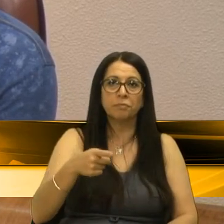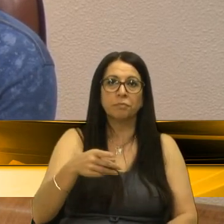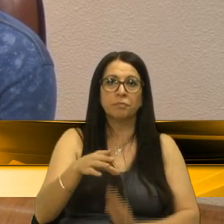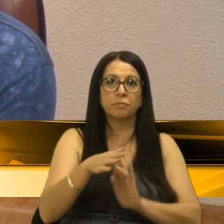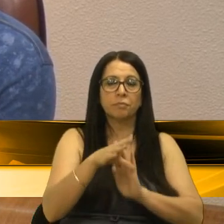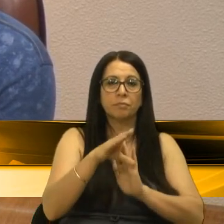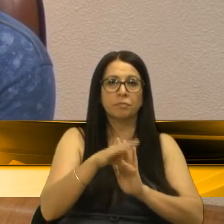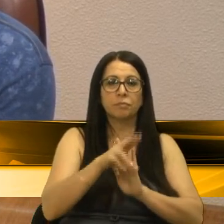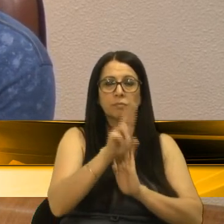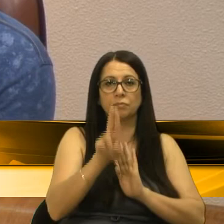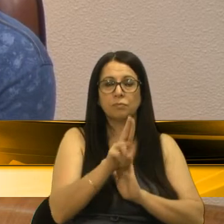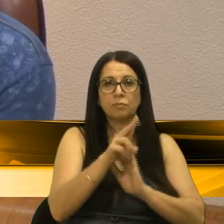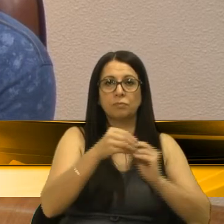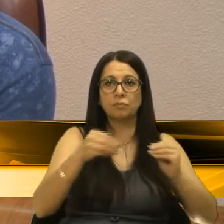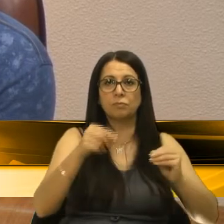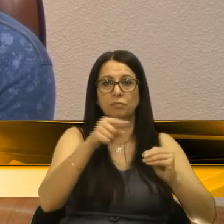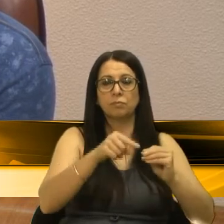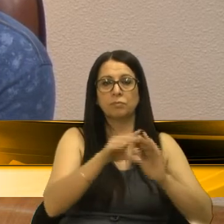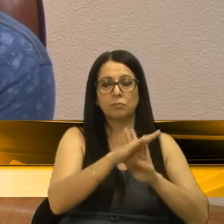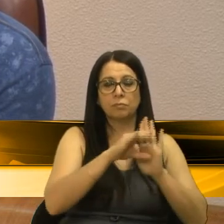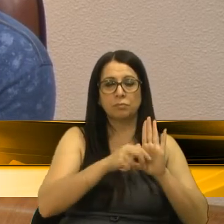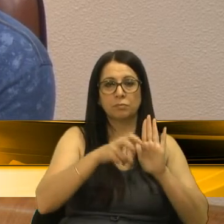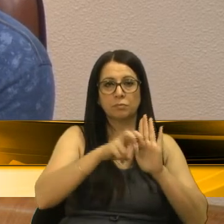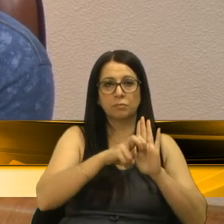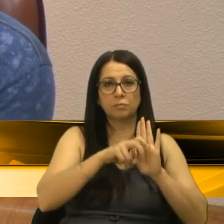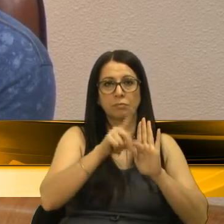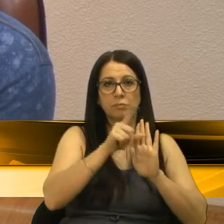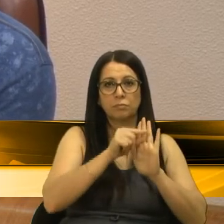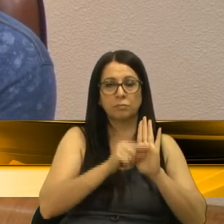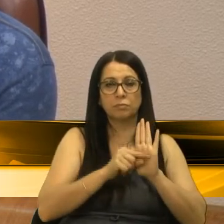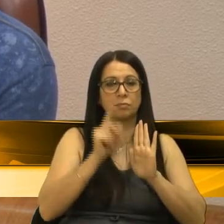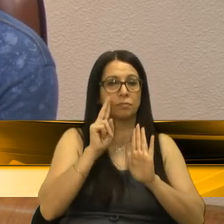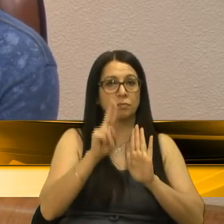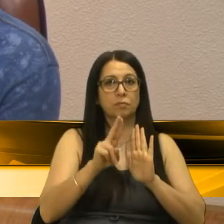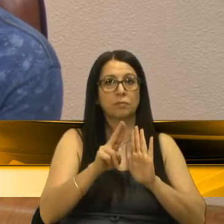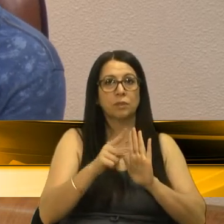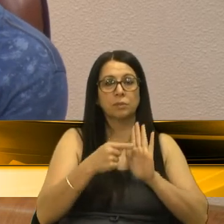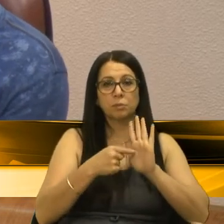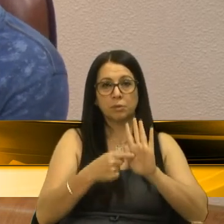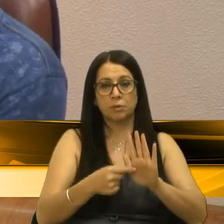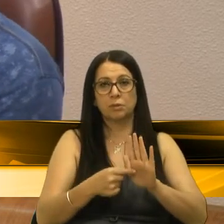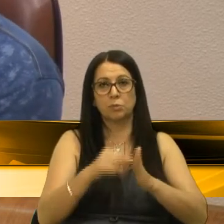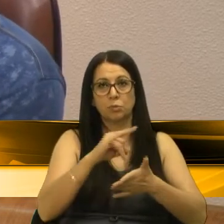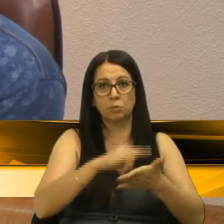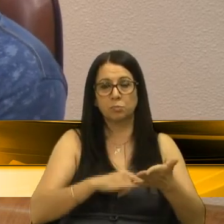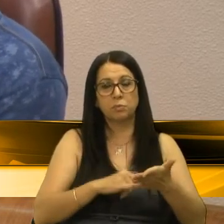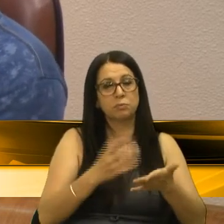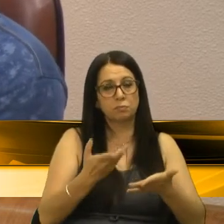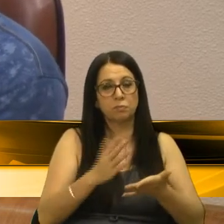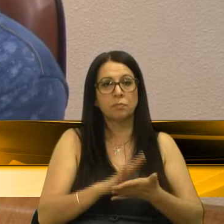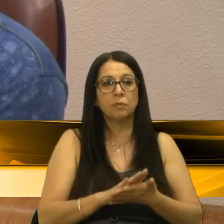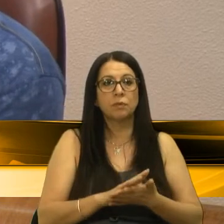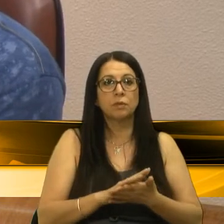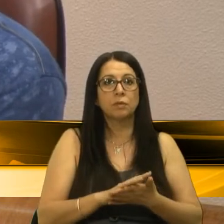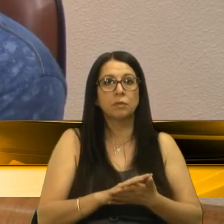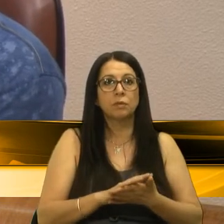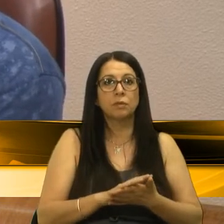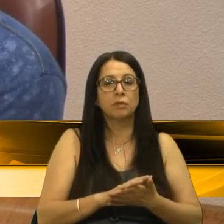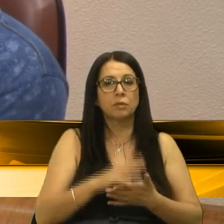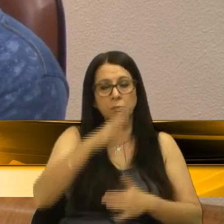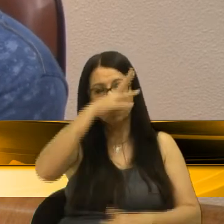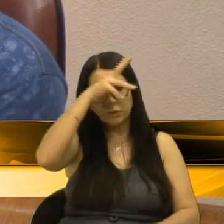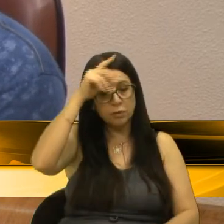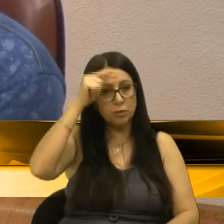A comprovação do uso mencionado no inciso 5º desse artigo se dará mediante a apresentação de documento emitido por órgão da Prefeitura